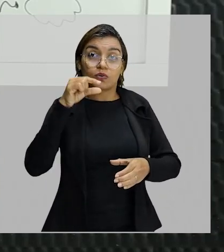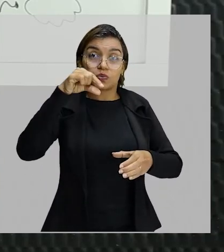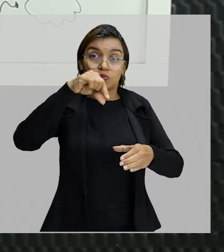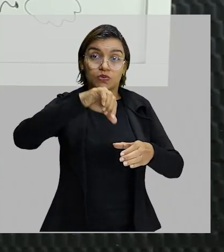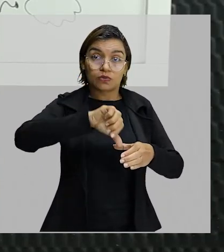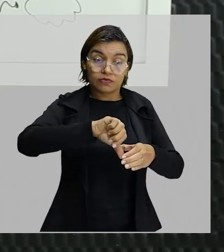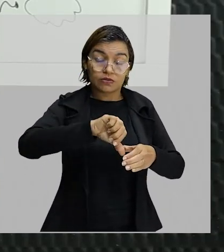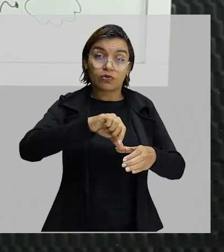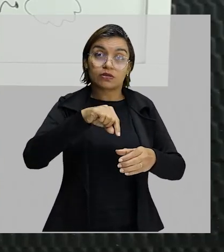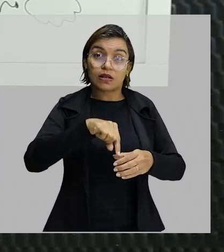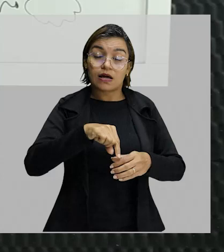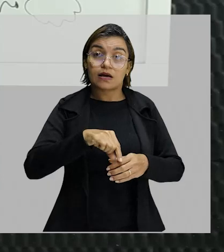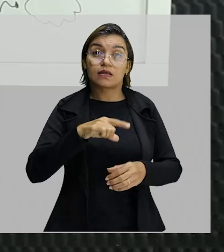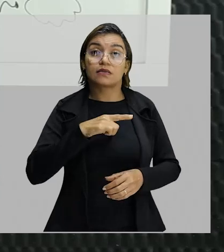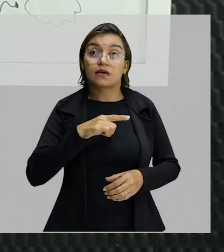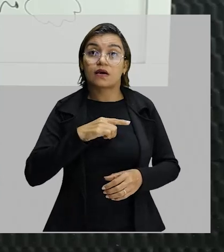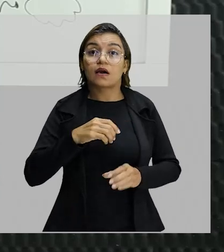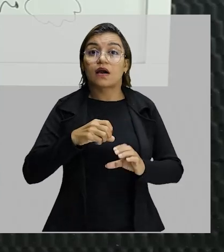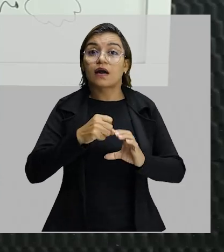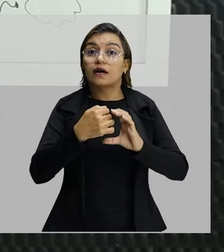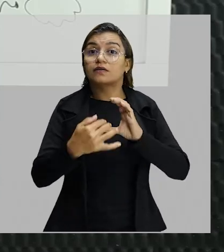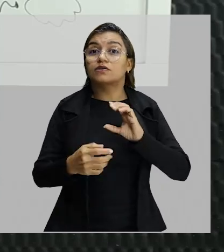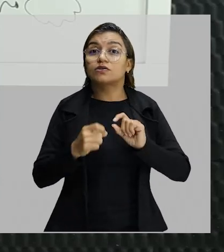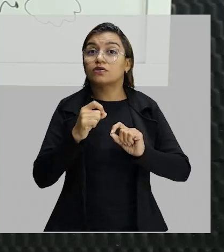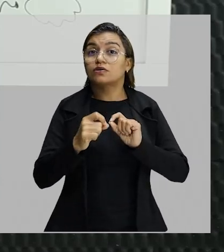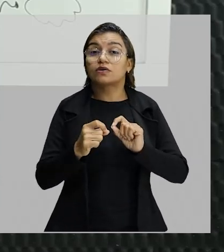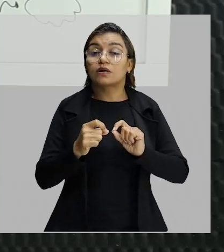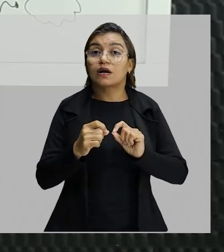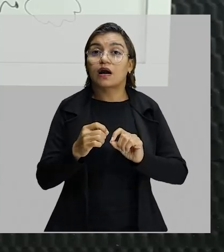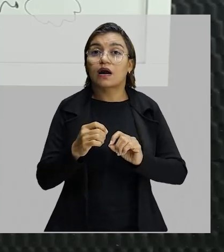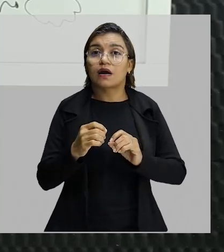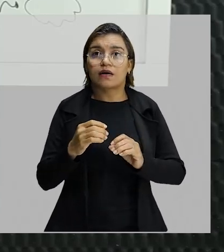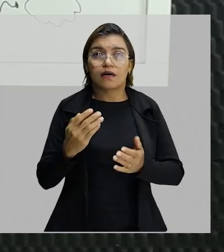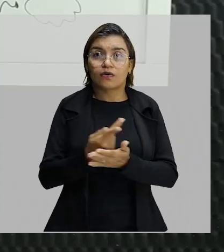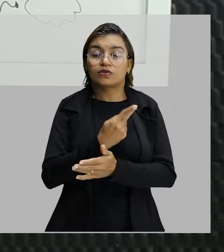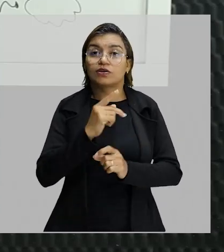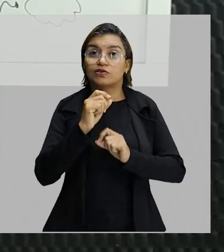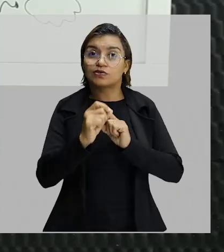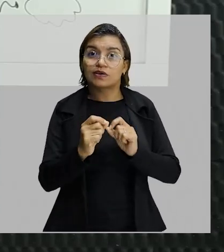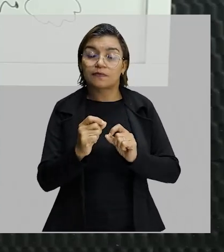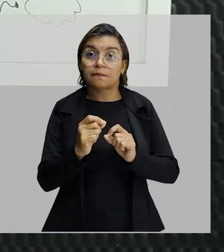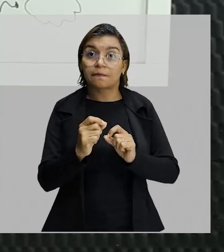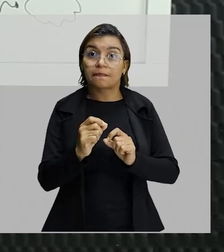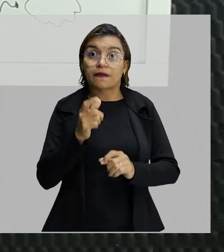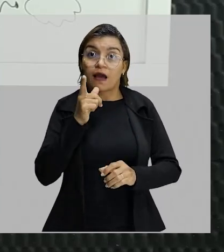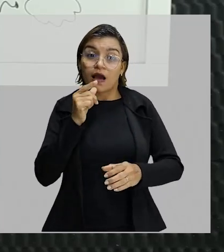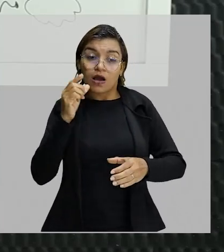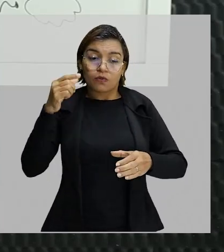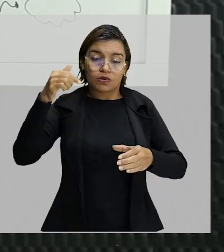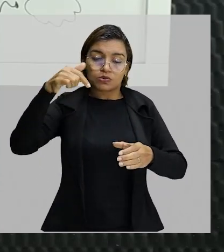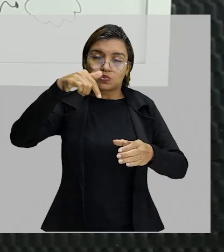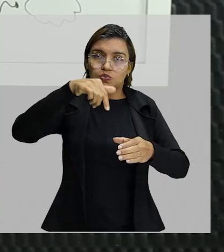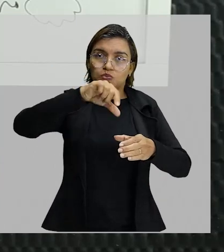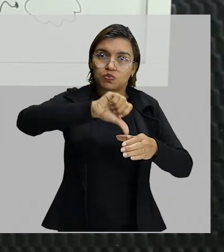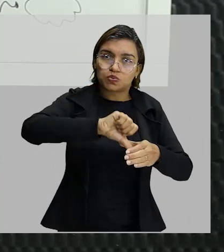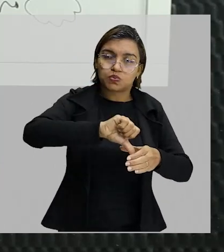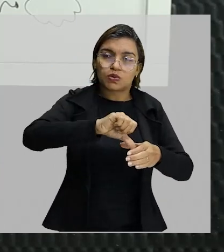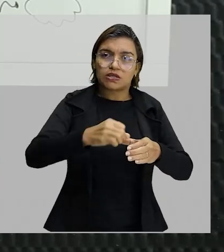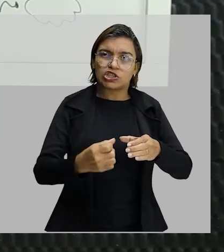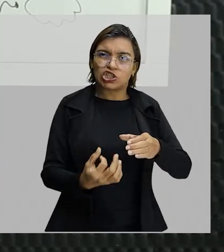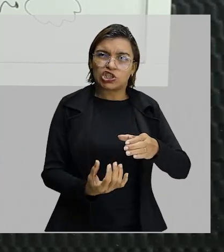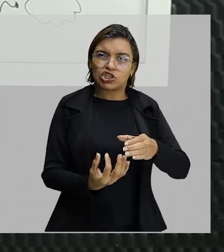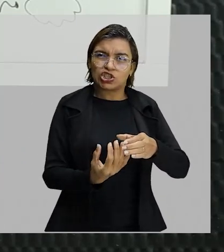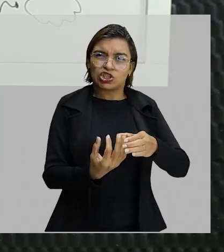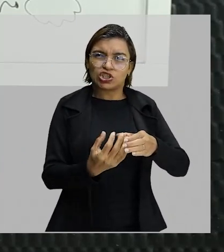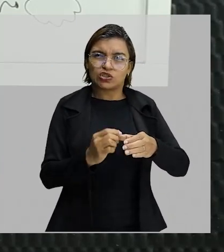algo característico ali, não é? A água vai bater, vai logo evaporar, né? E com isso tem uma zoadinha, tem um chiadozinho característico, né?